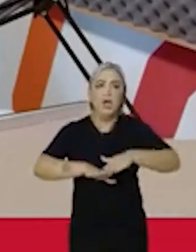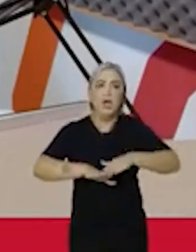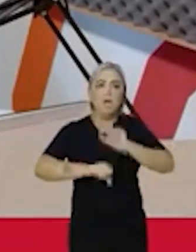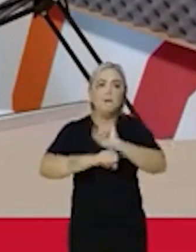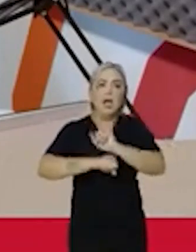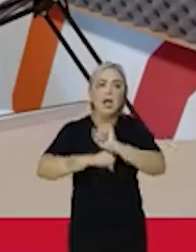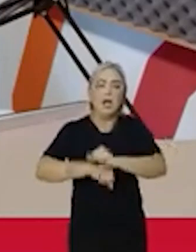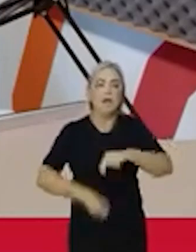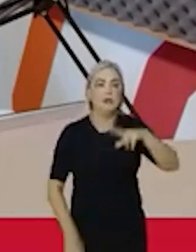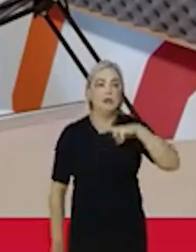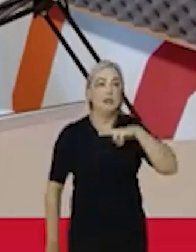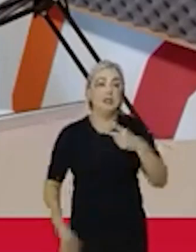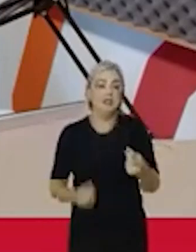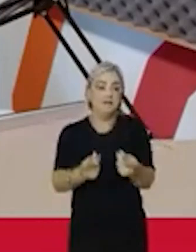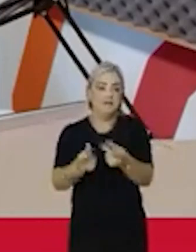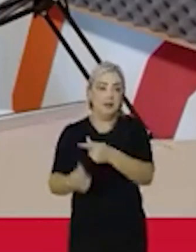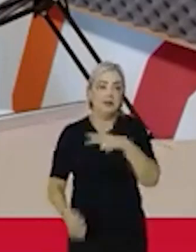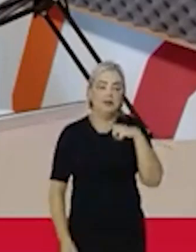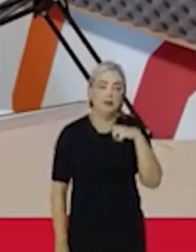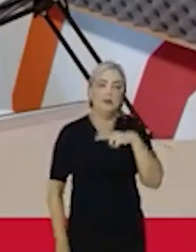impedir essa privatização.